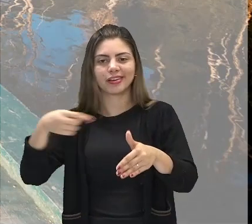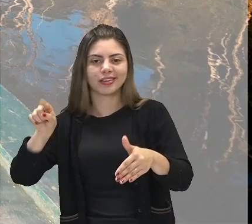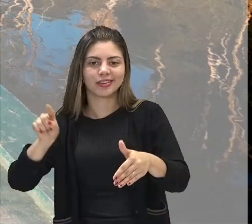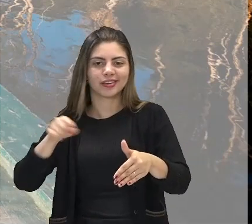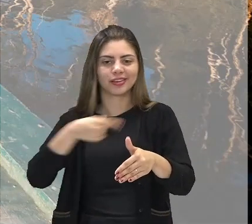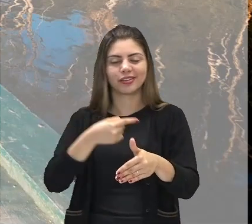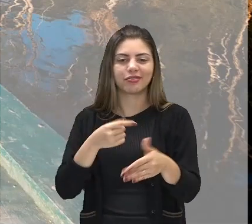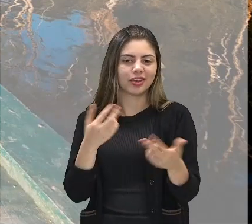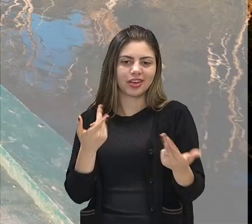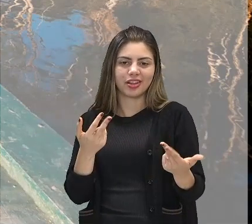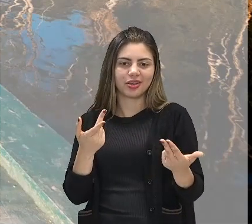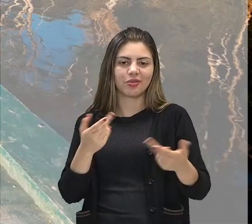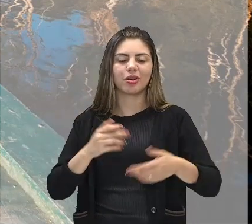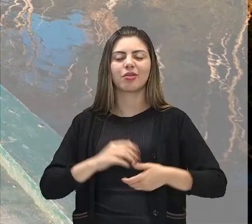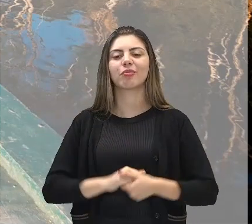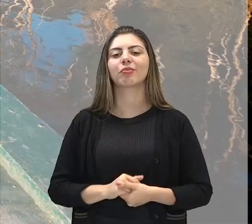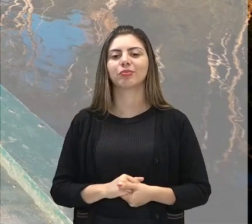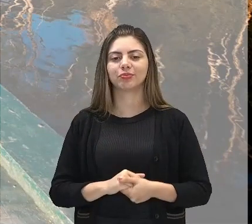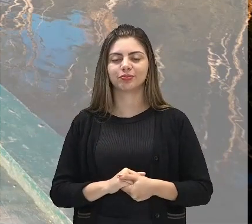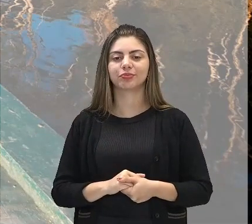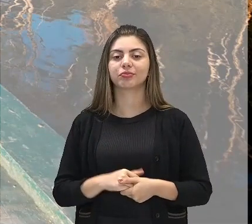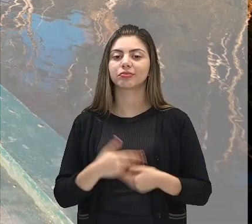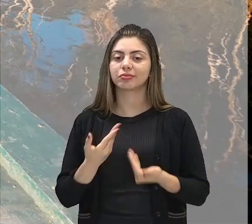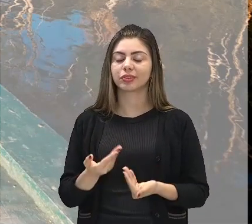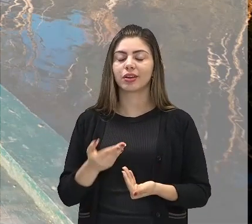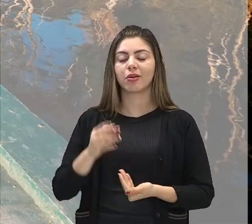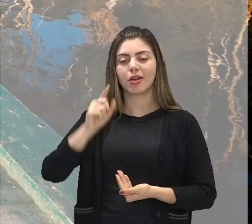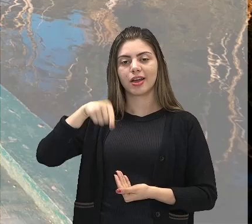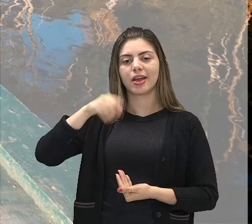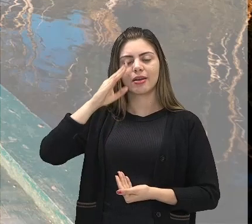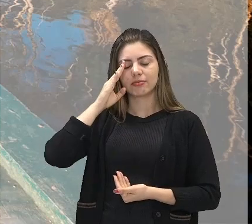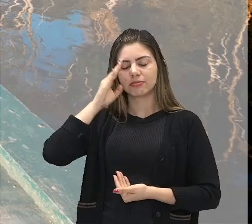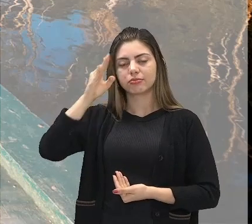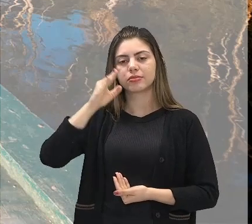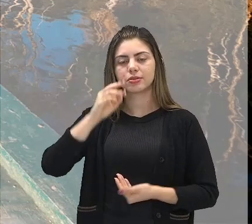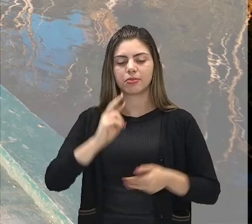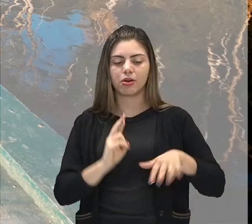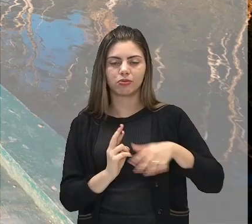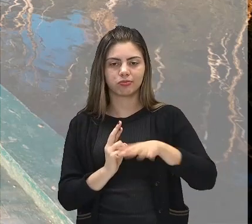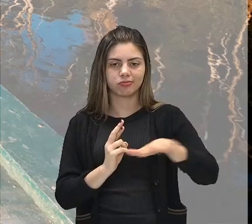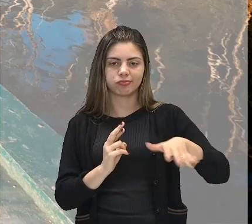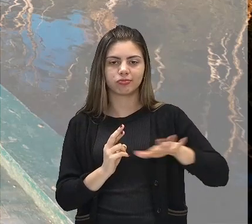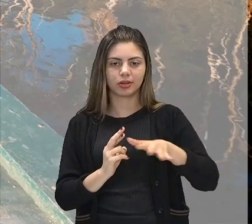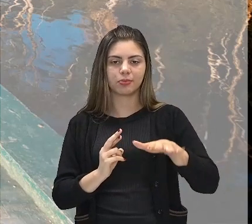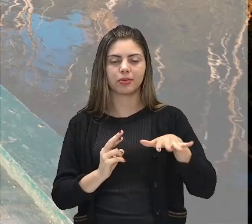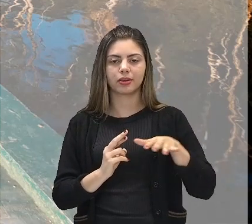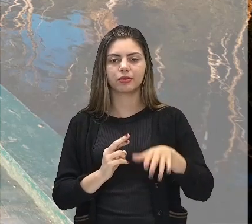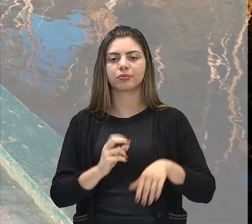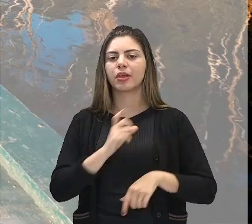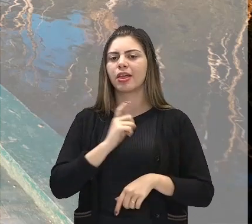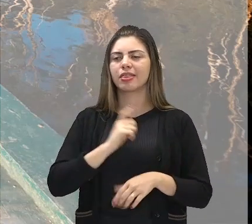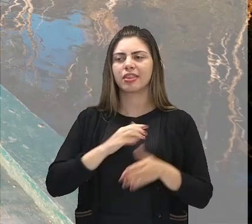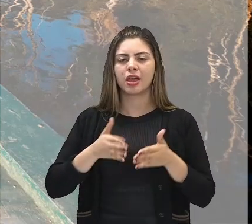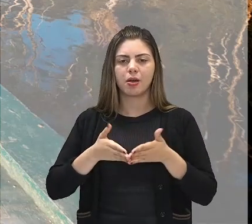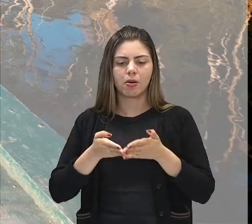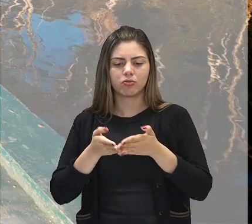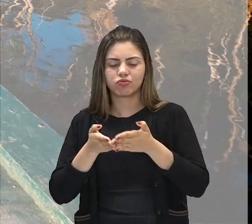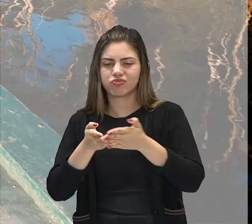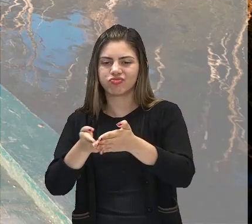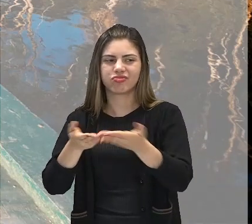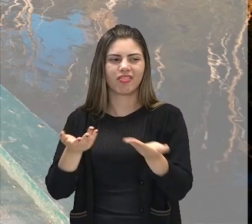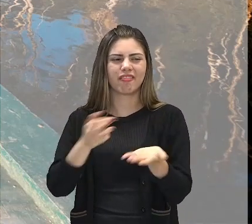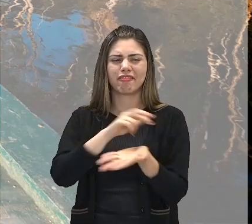aí o papel fundamental da vida dos ribeirinhos, né? Eu vou ter aí o uso de jangadas, de